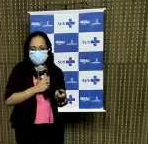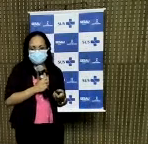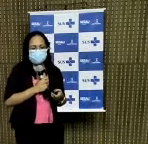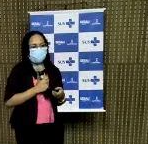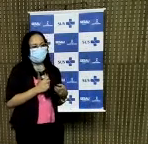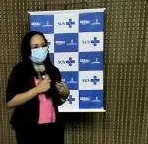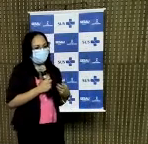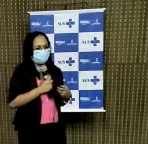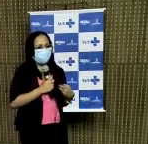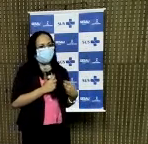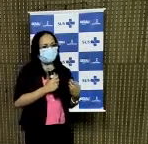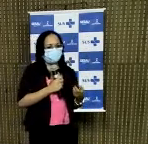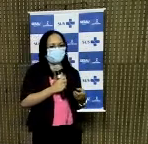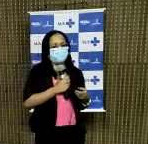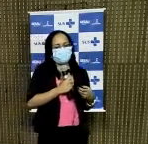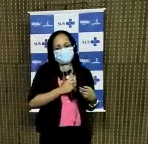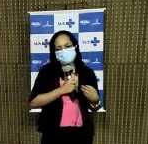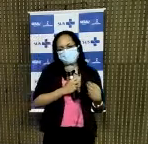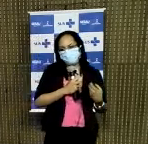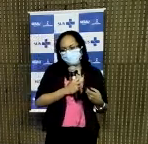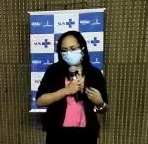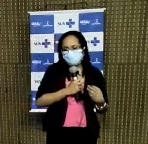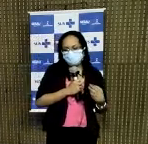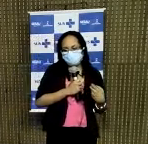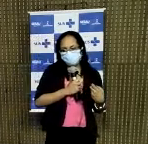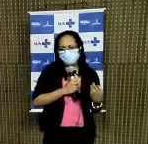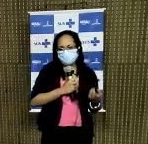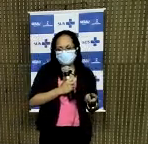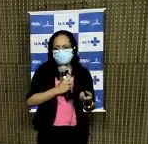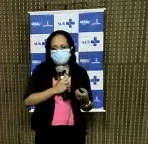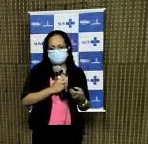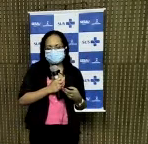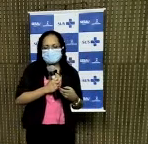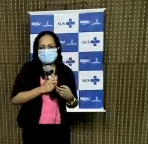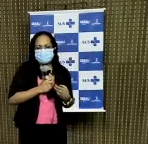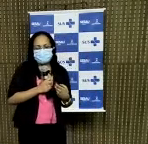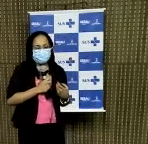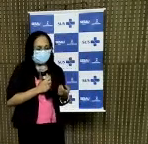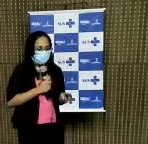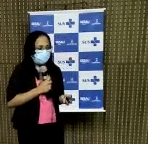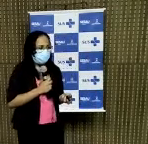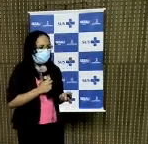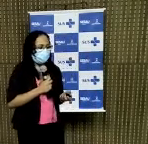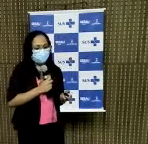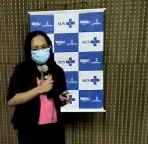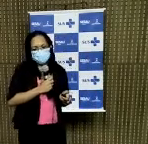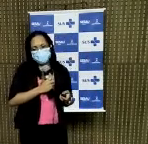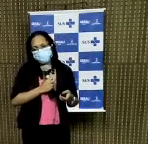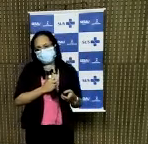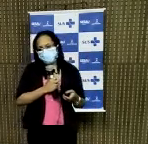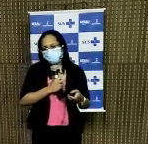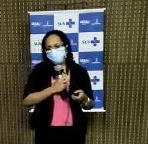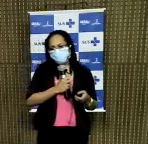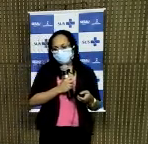de 100%, né, do atendimento, cumprindo essas condições de 2 consultas, né, realizadas pela enfermeira e